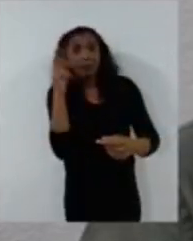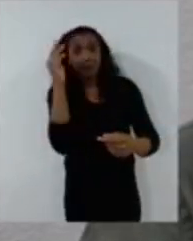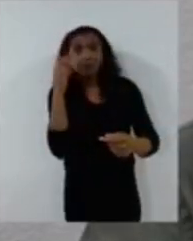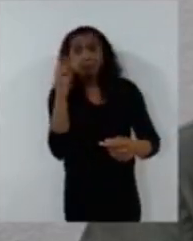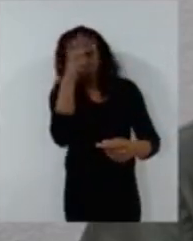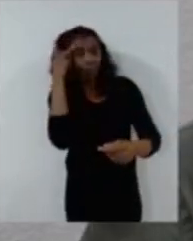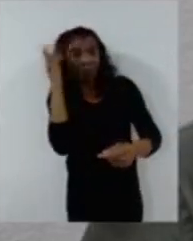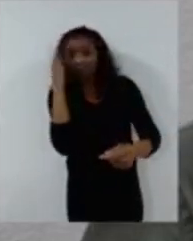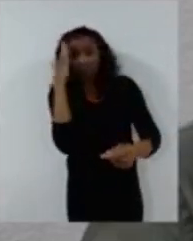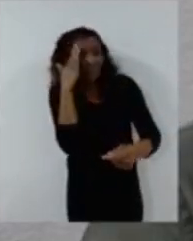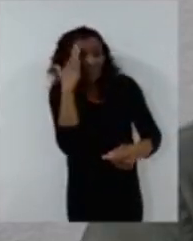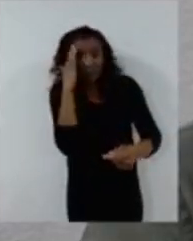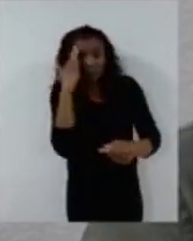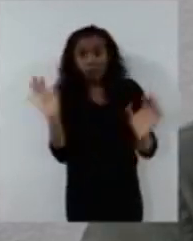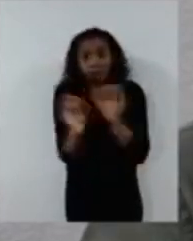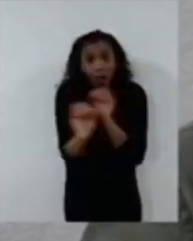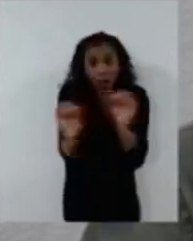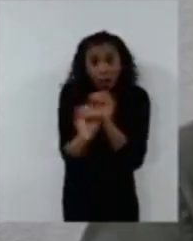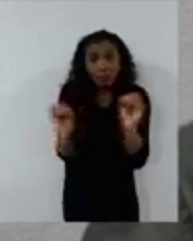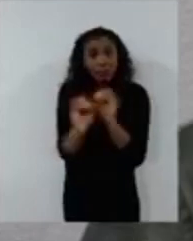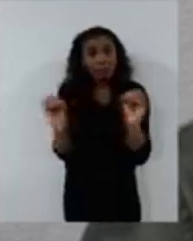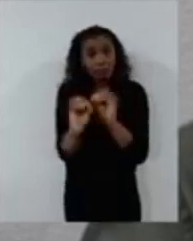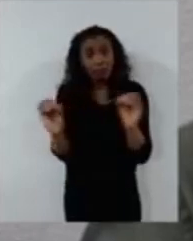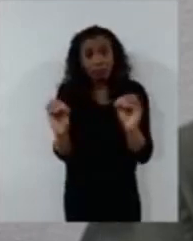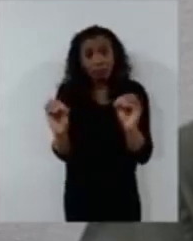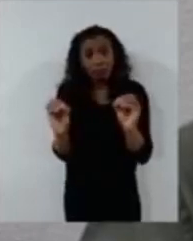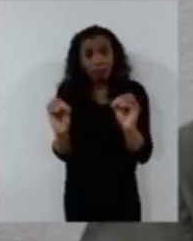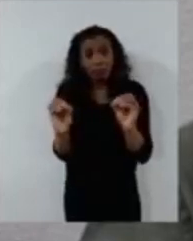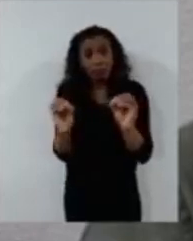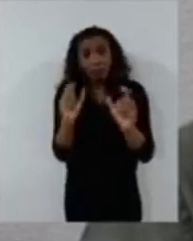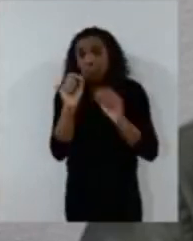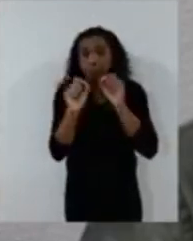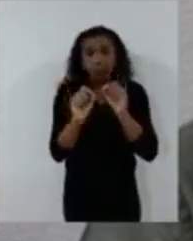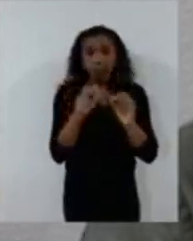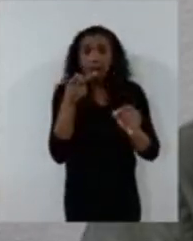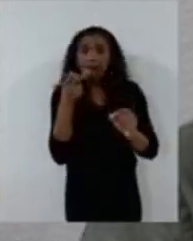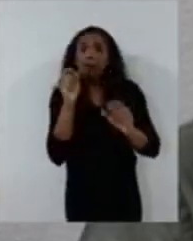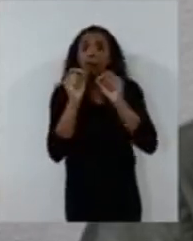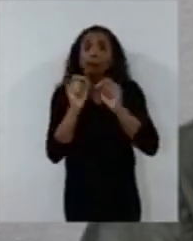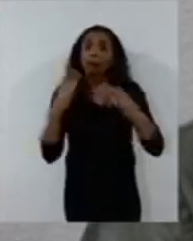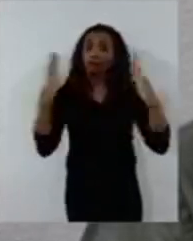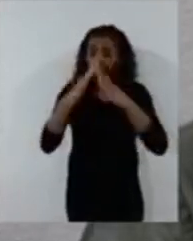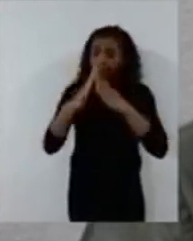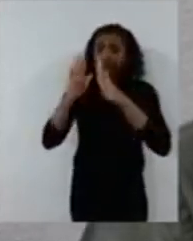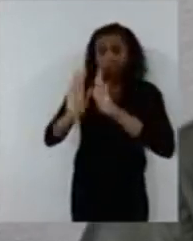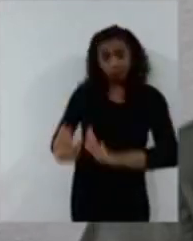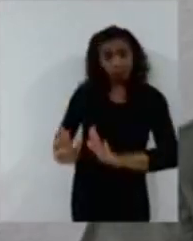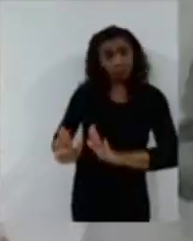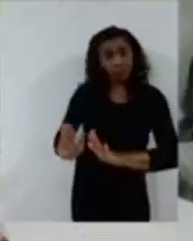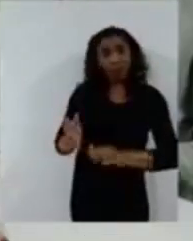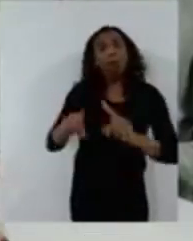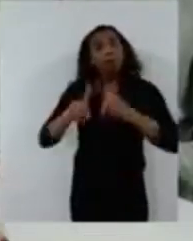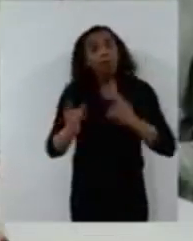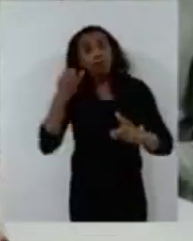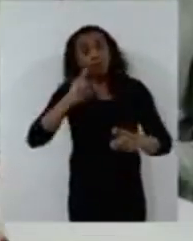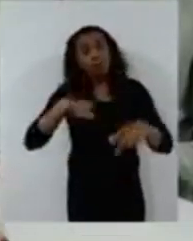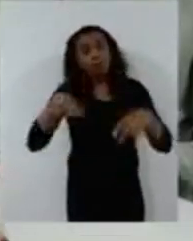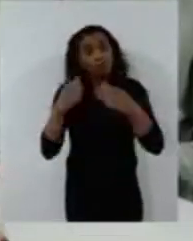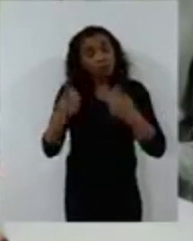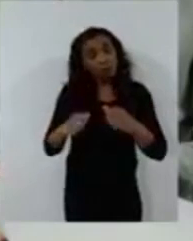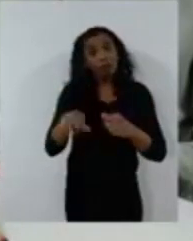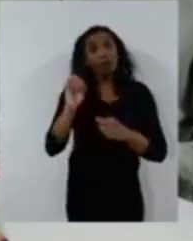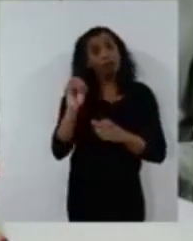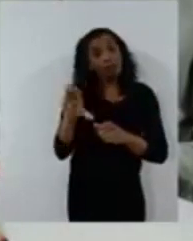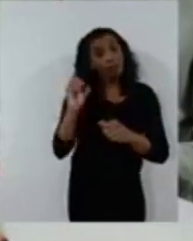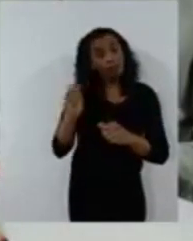se você pensa que ele falou grego, eu vou traduzir. O que que ele quis dizer? Fique em casa. Mas se precisar sair,